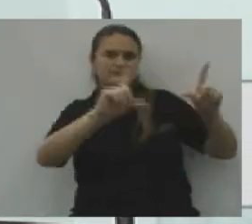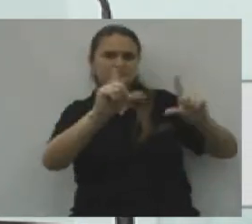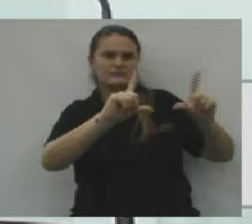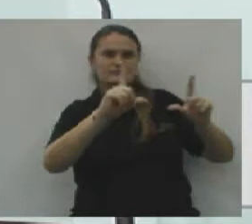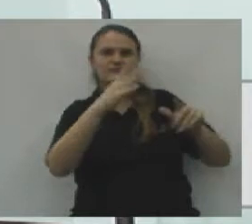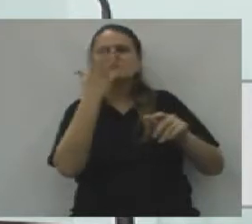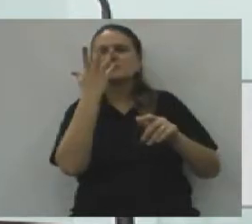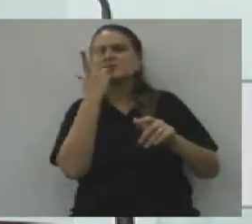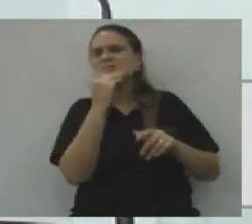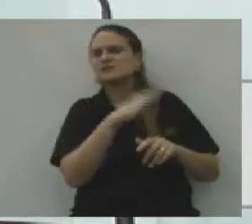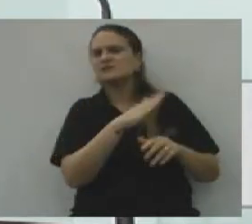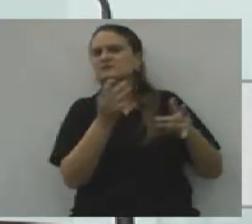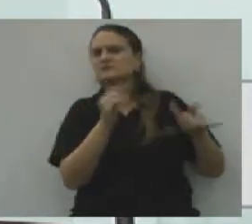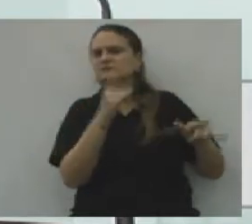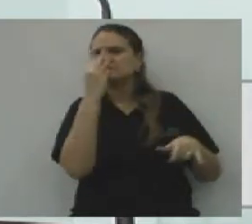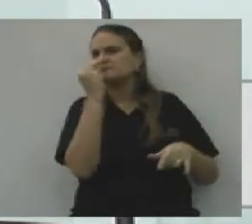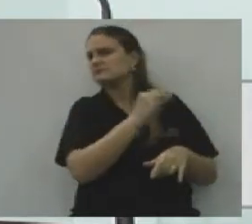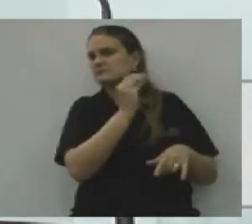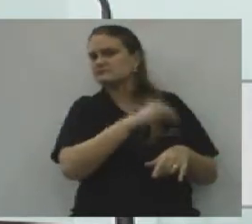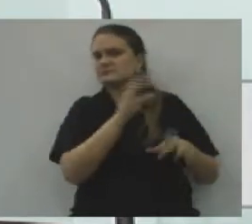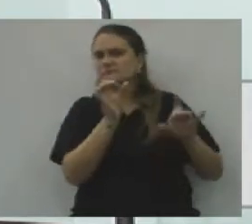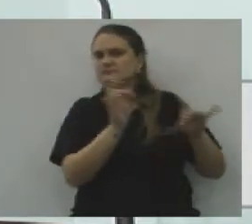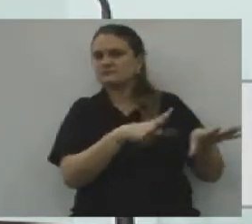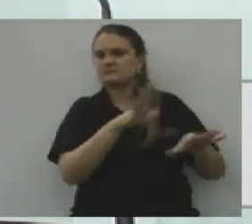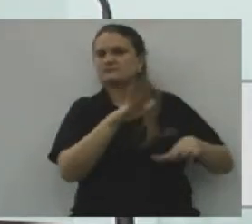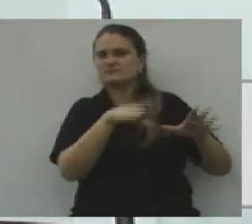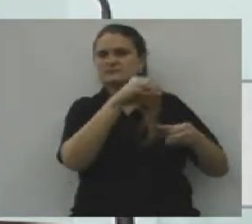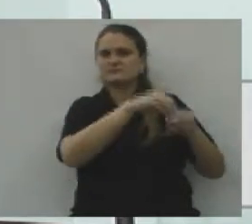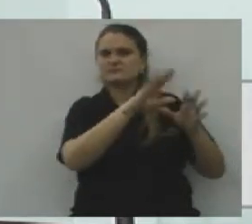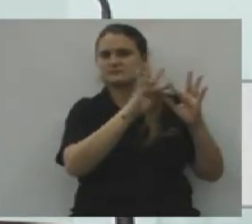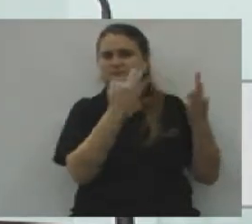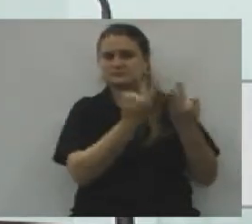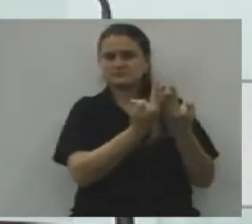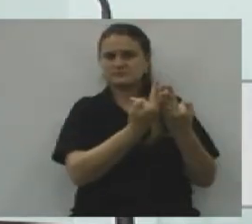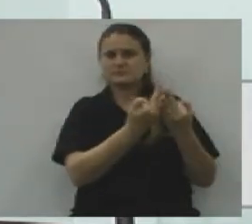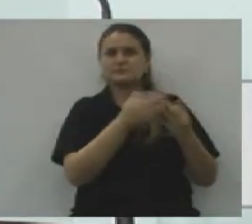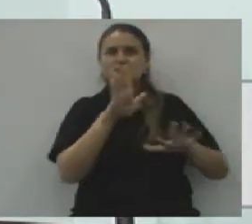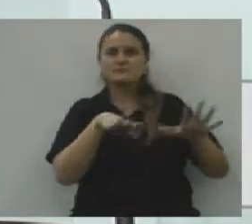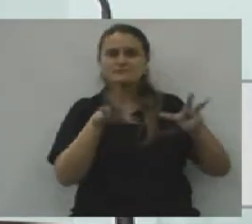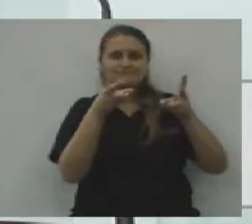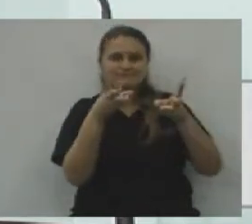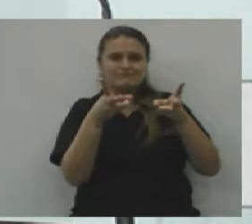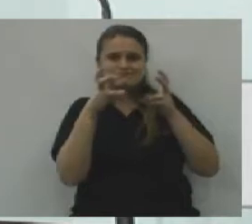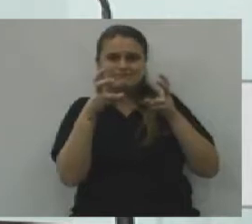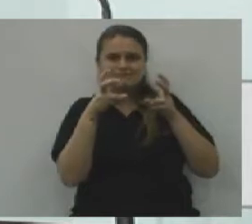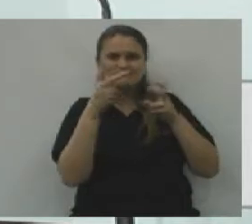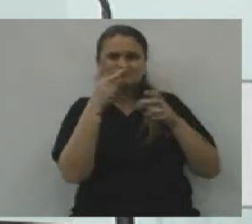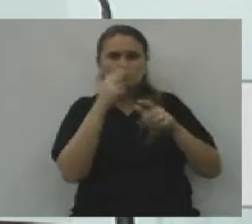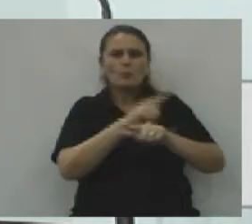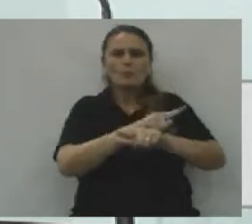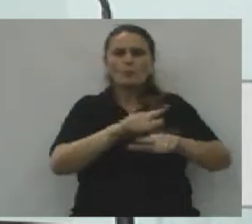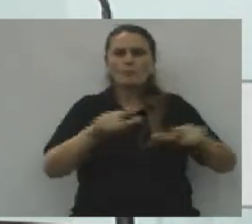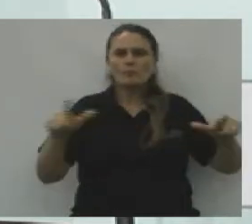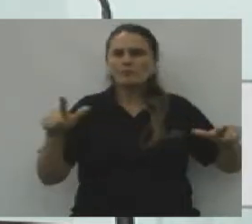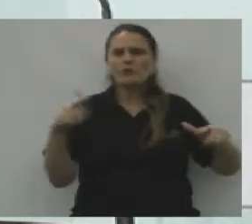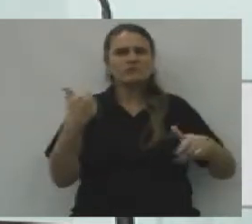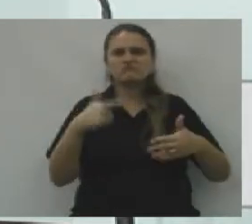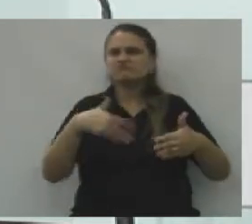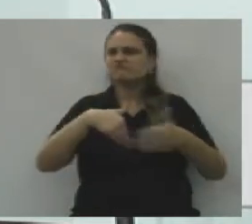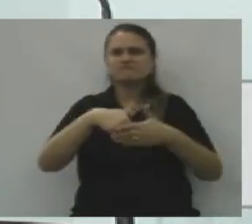jovem está abandonado em muitas famílias. Aonde nós vemos se esvaziando campinhos de futebol,